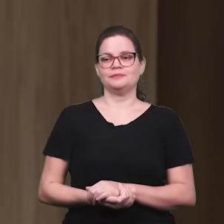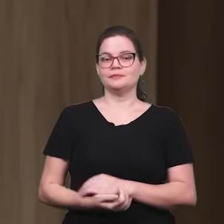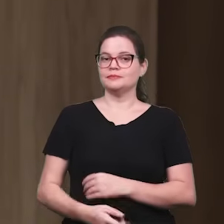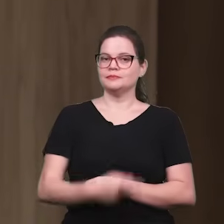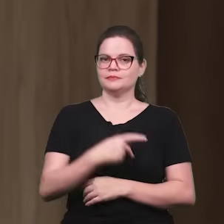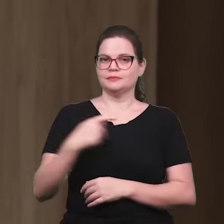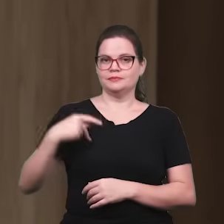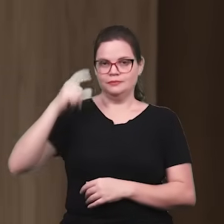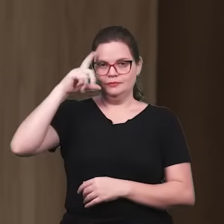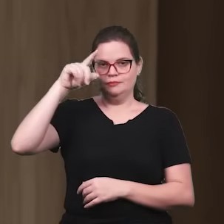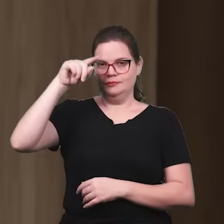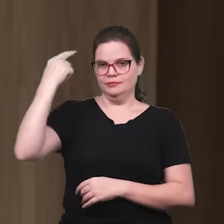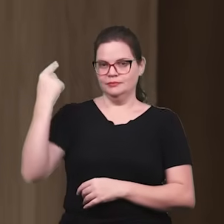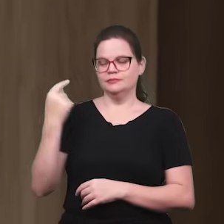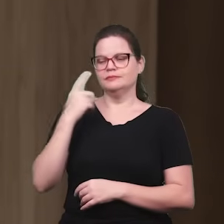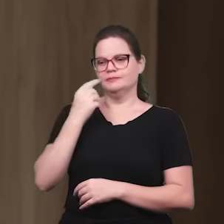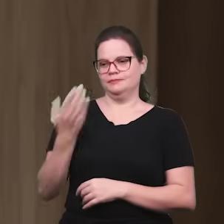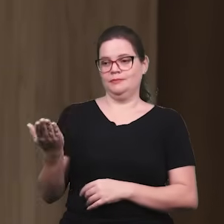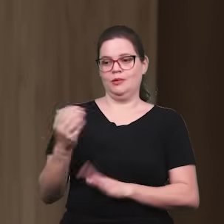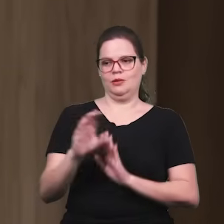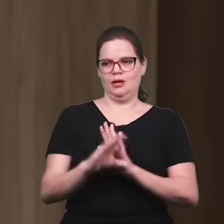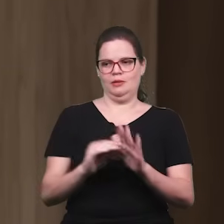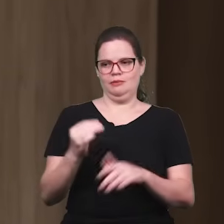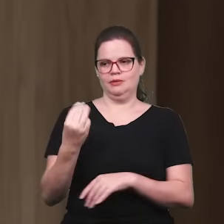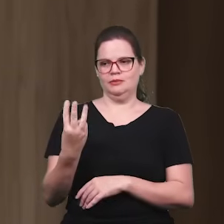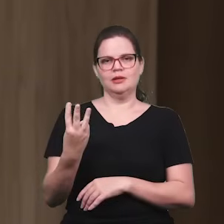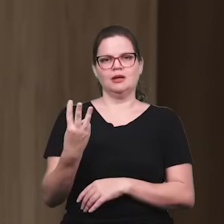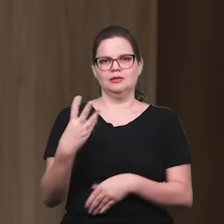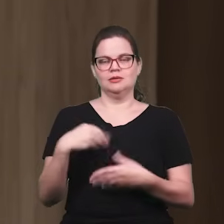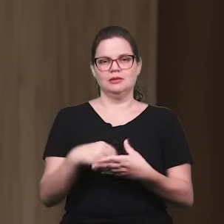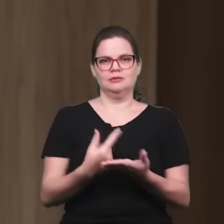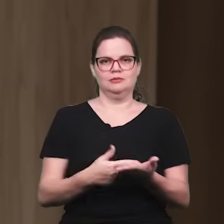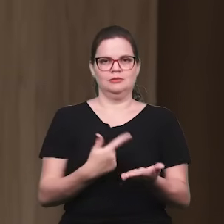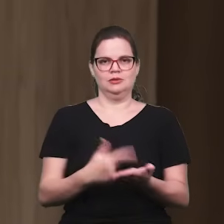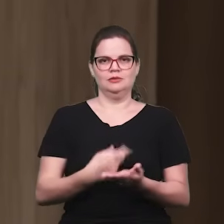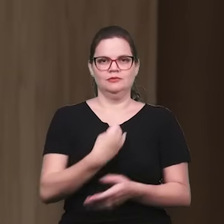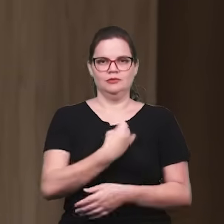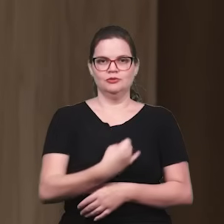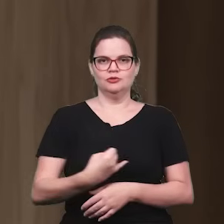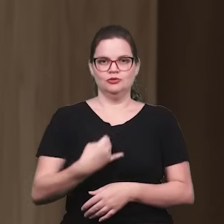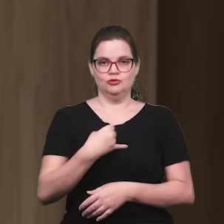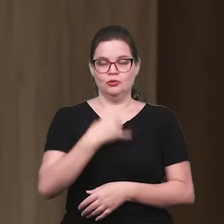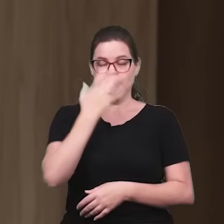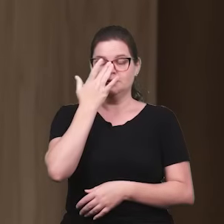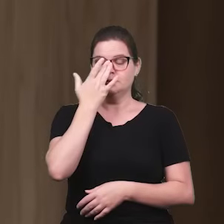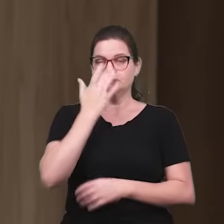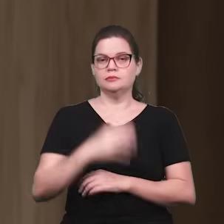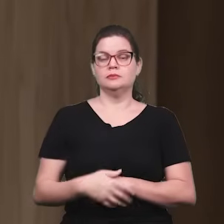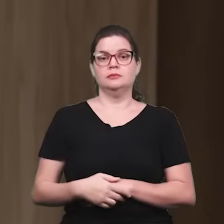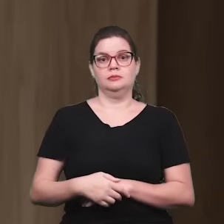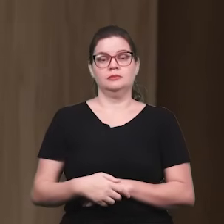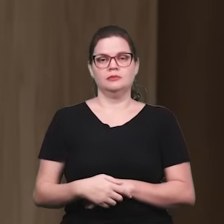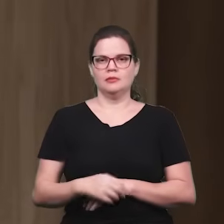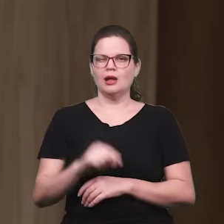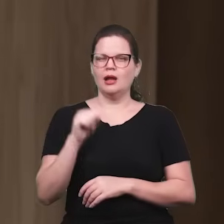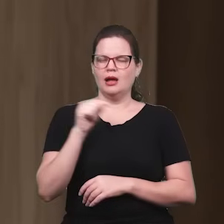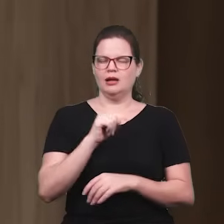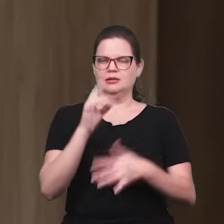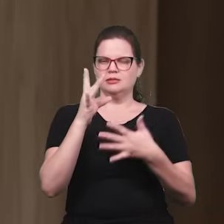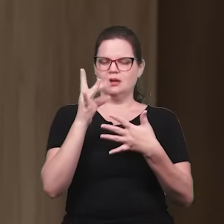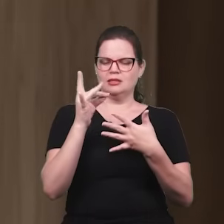Ian, este capítulo de João é um dos capítulos mais